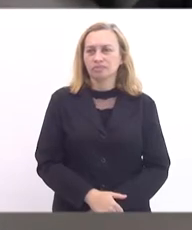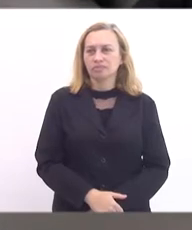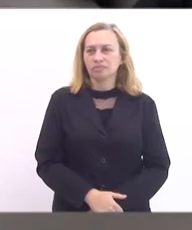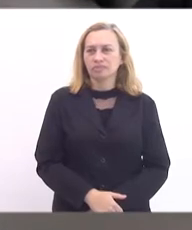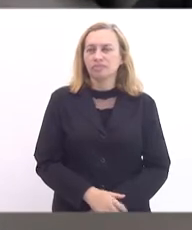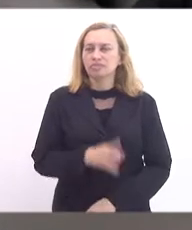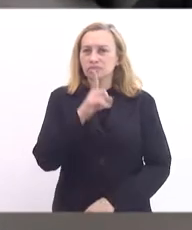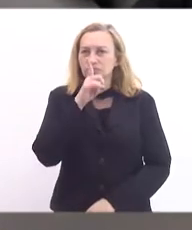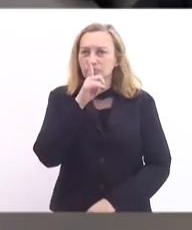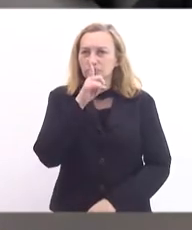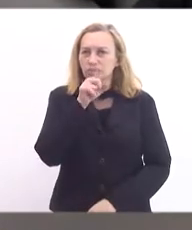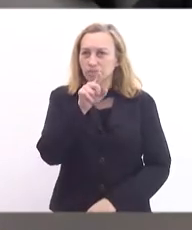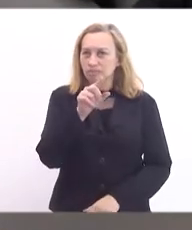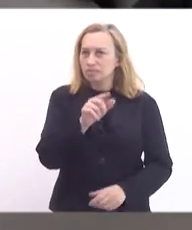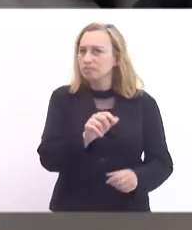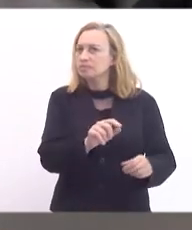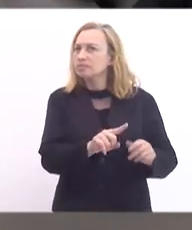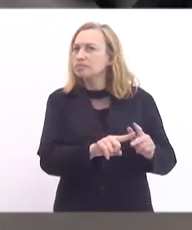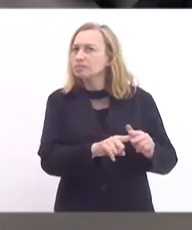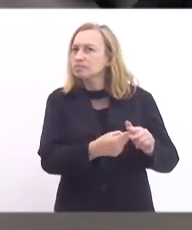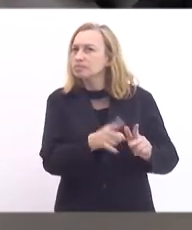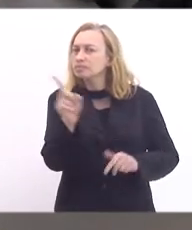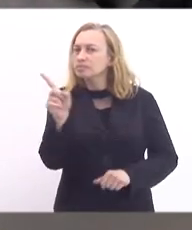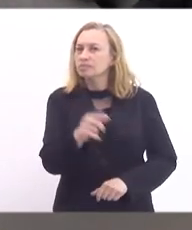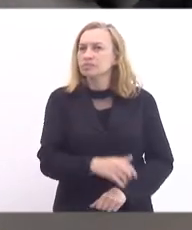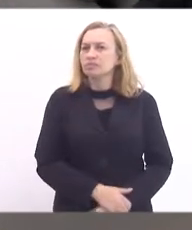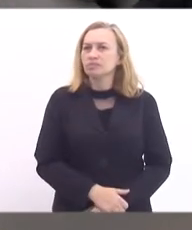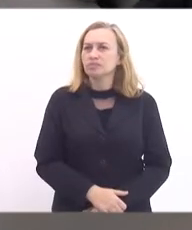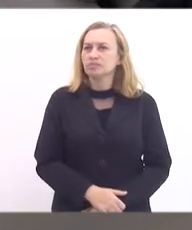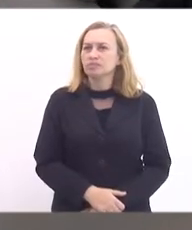silêncio Por favor quanto ele muda é